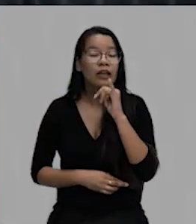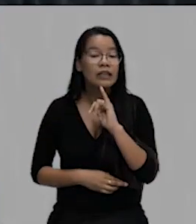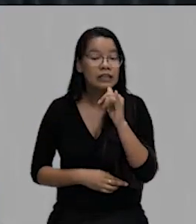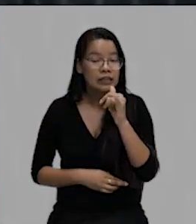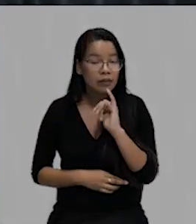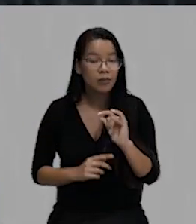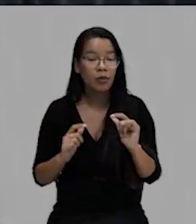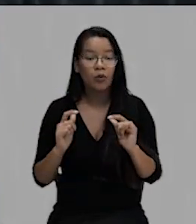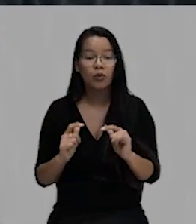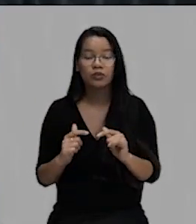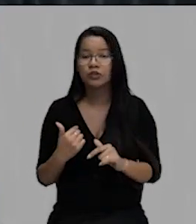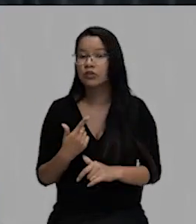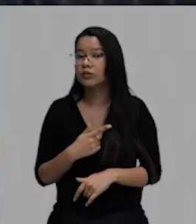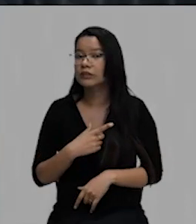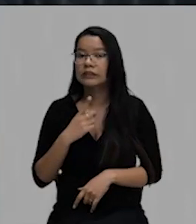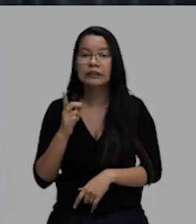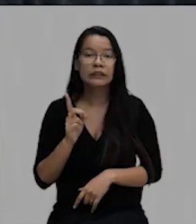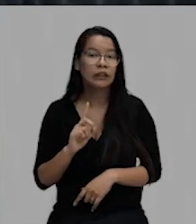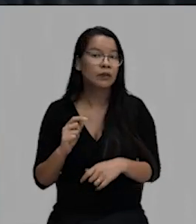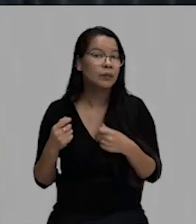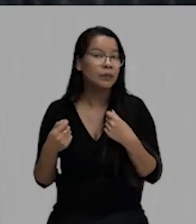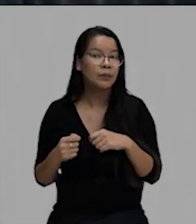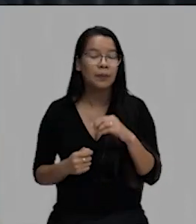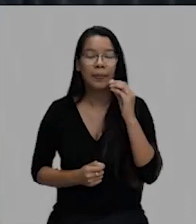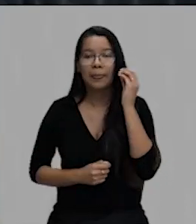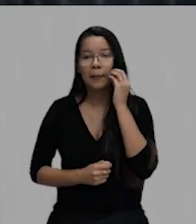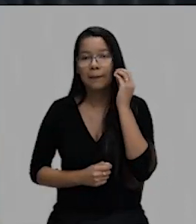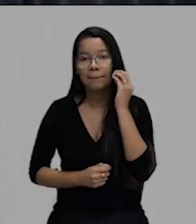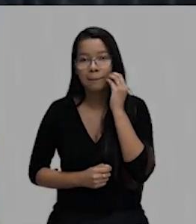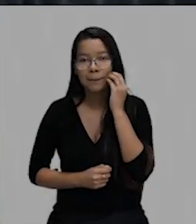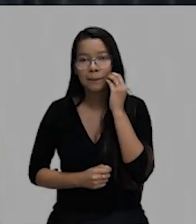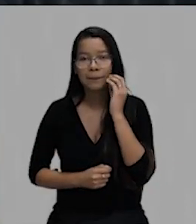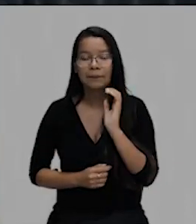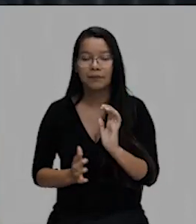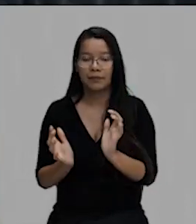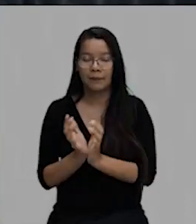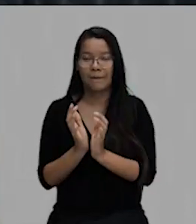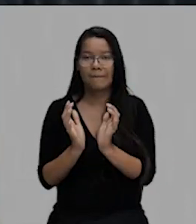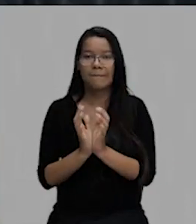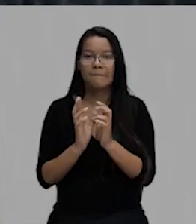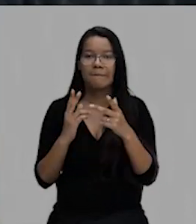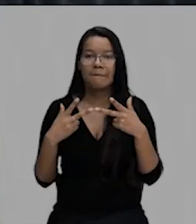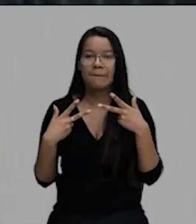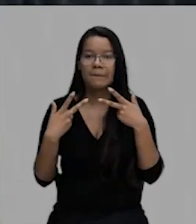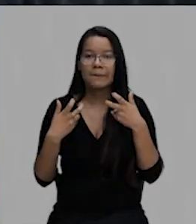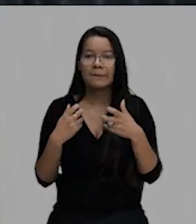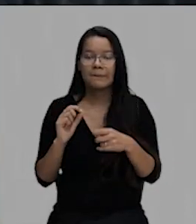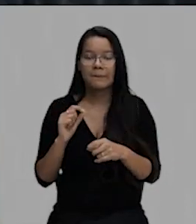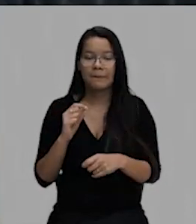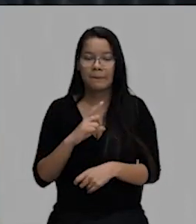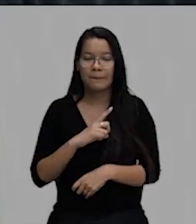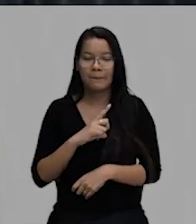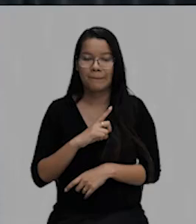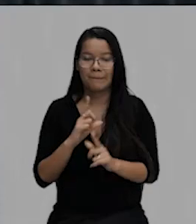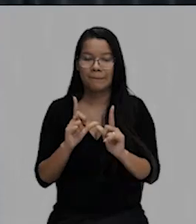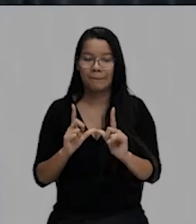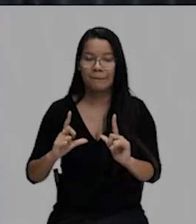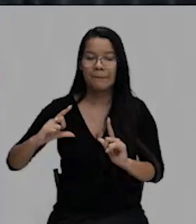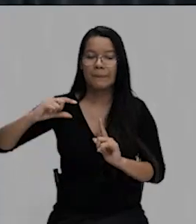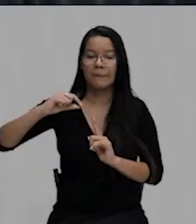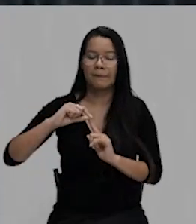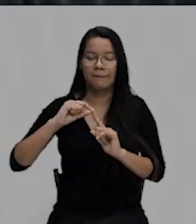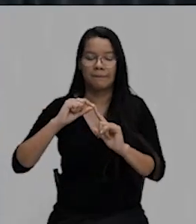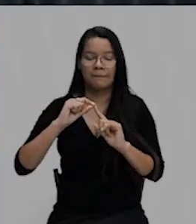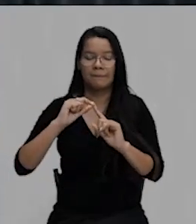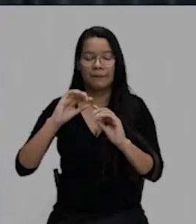aonde nós não precisaremos testar o conjunto solução. Perceba que aqui eu tenho um logaritmo dentro de